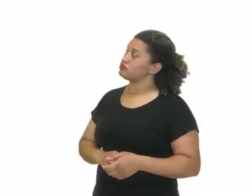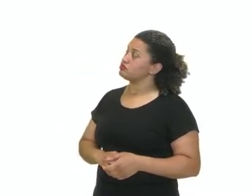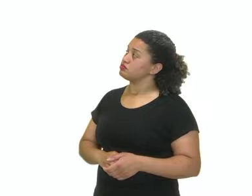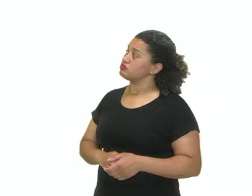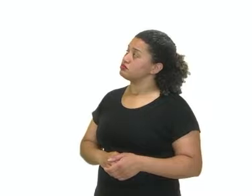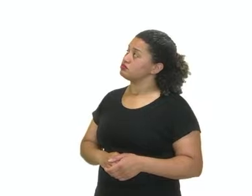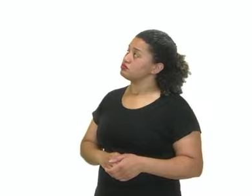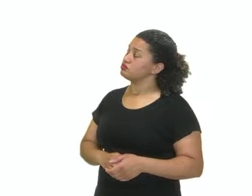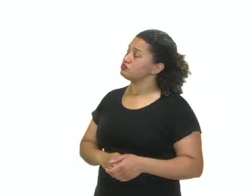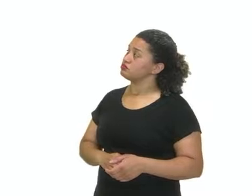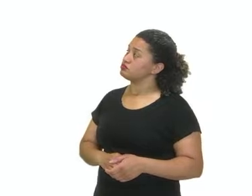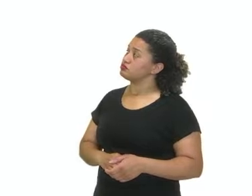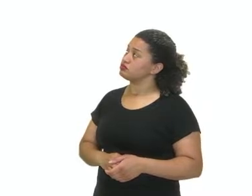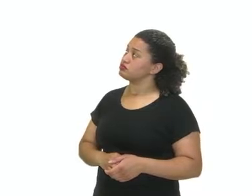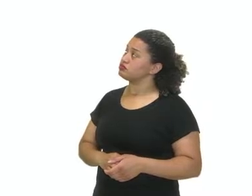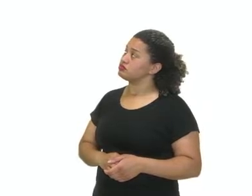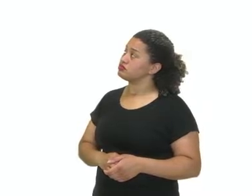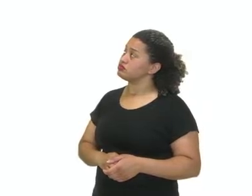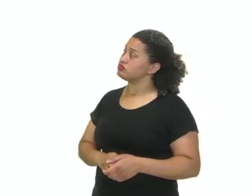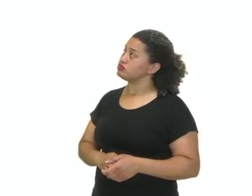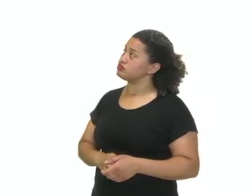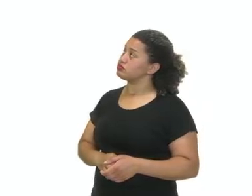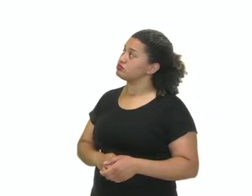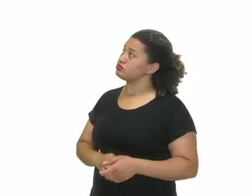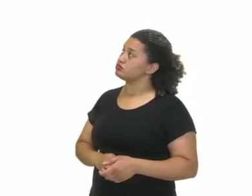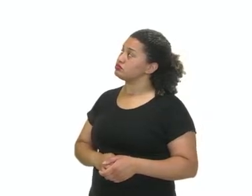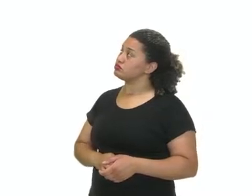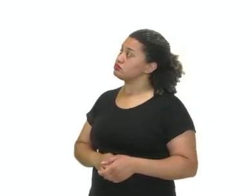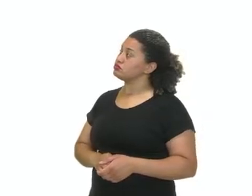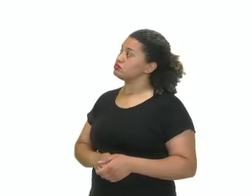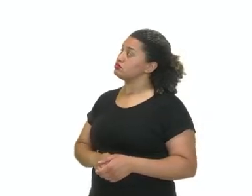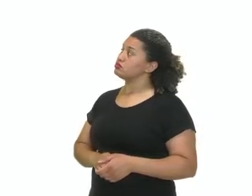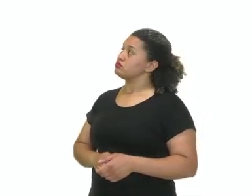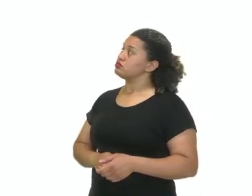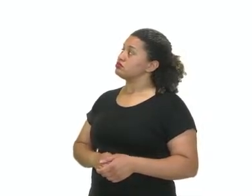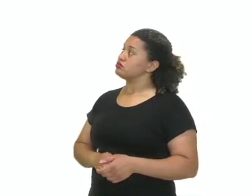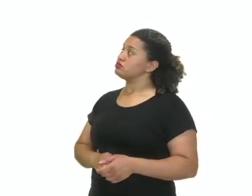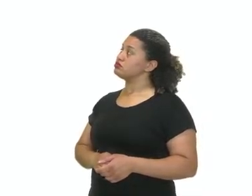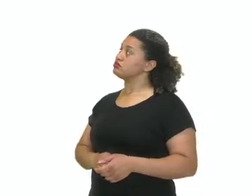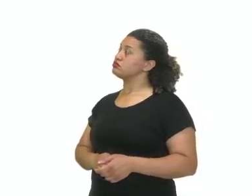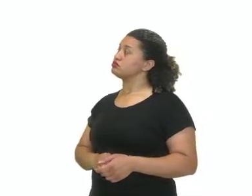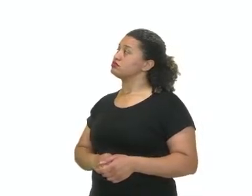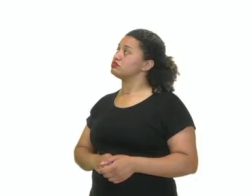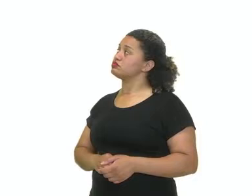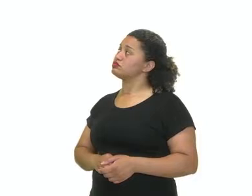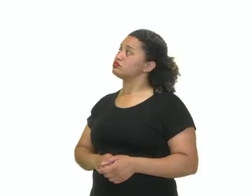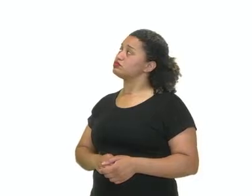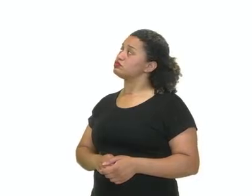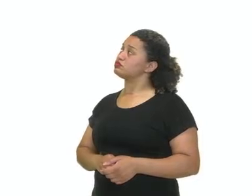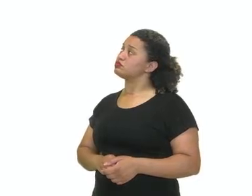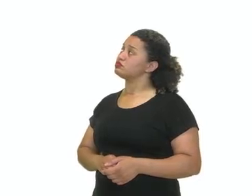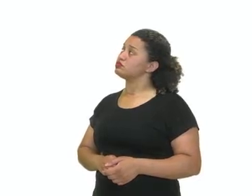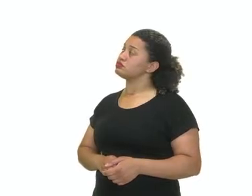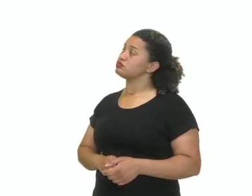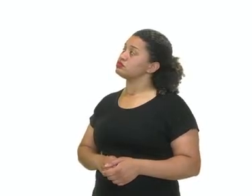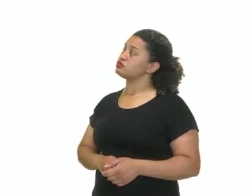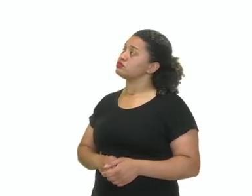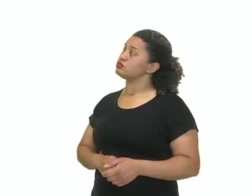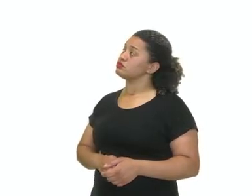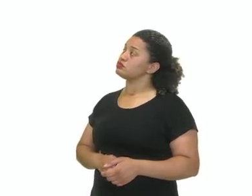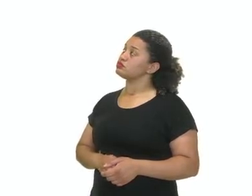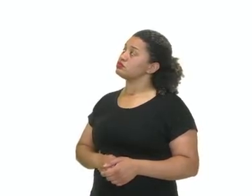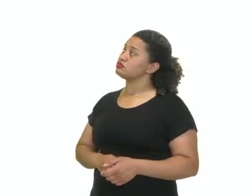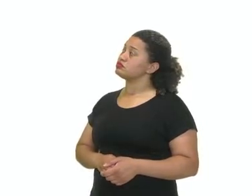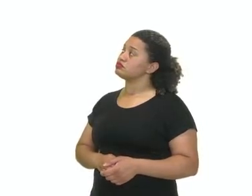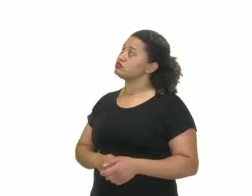não são mais aquelas. Segundo educadores, as mudanças decorrem do fato de as crianças da década crescerem muito